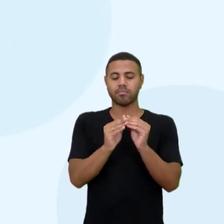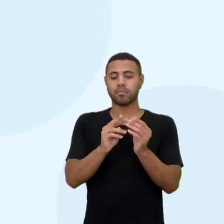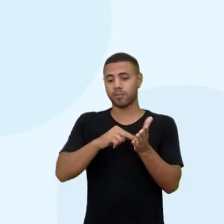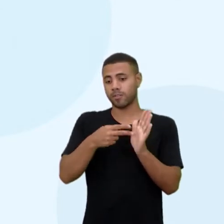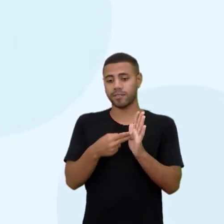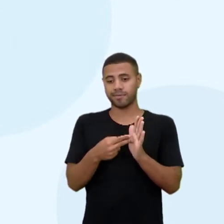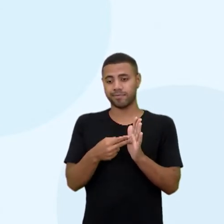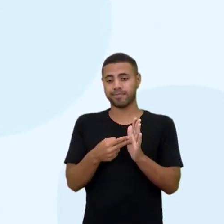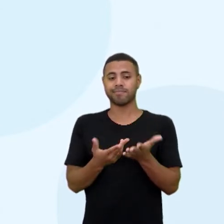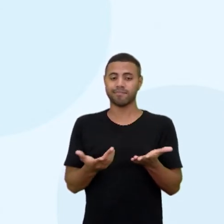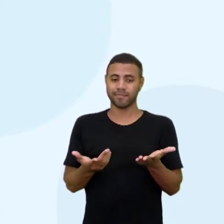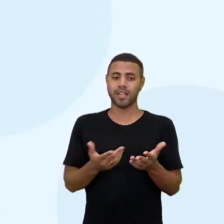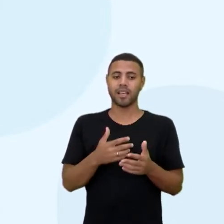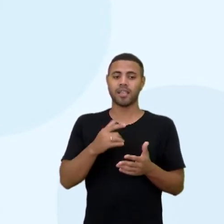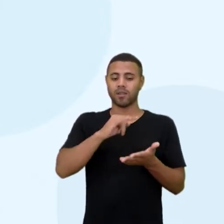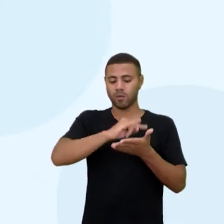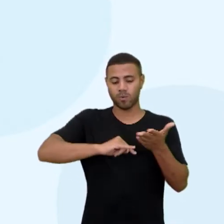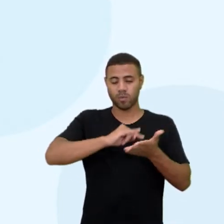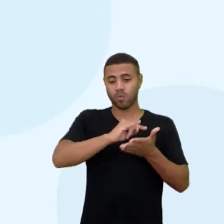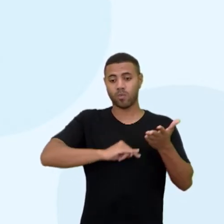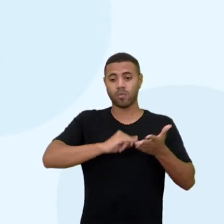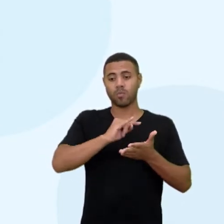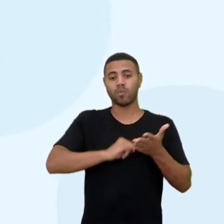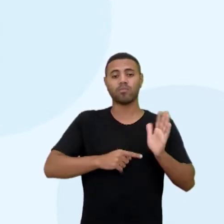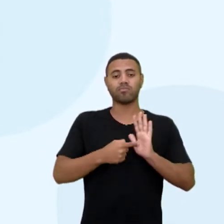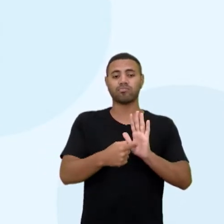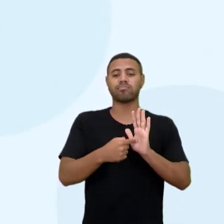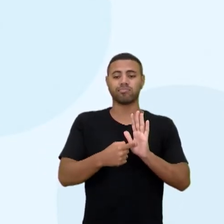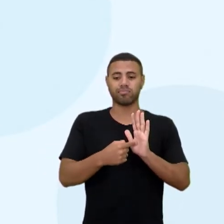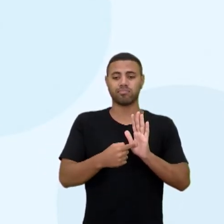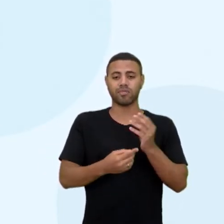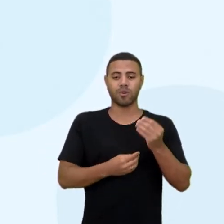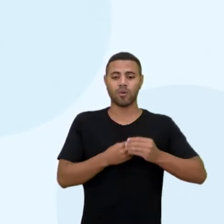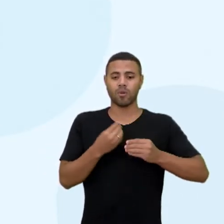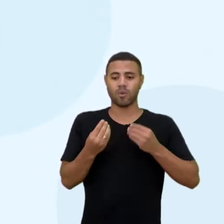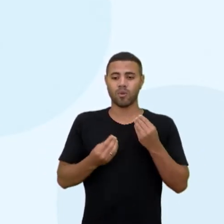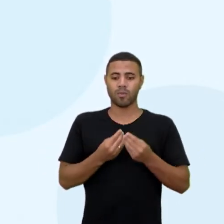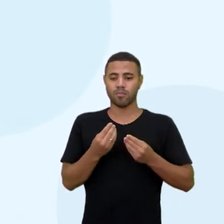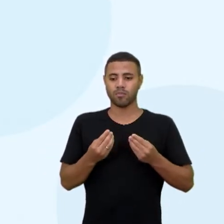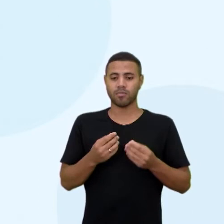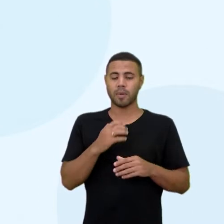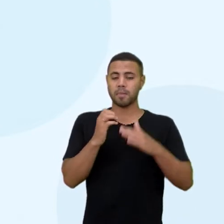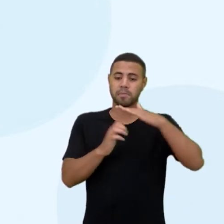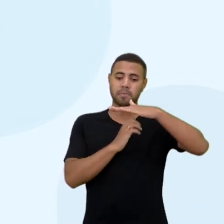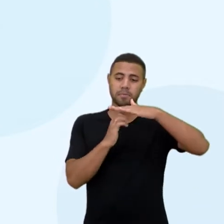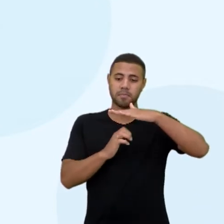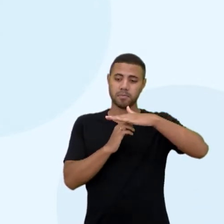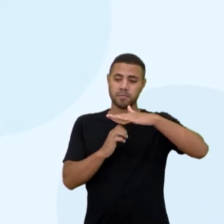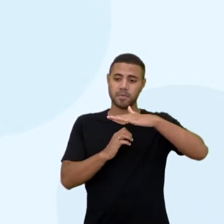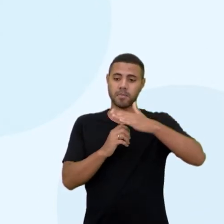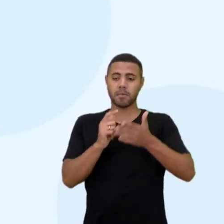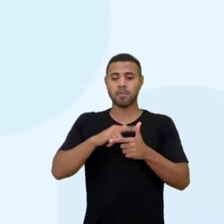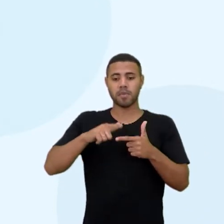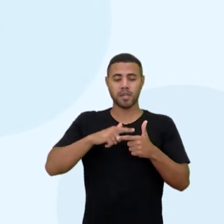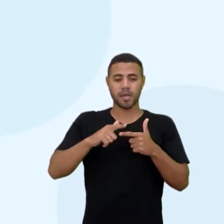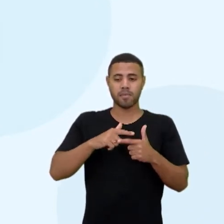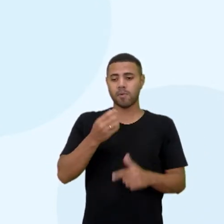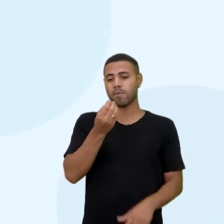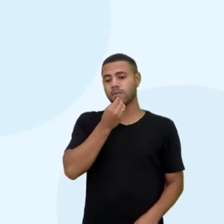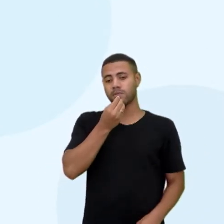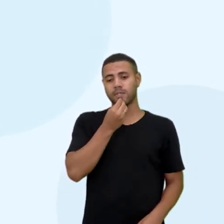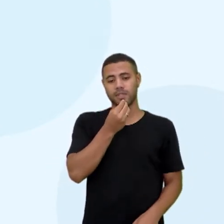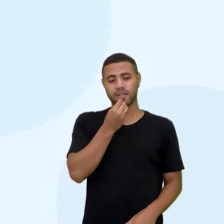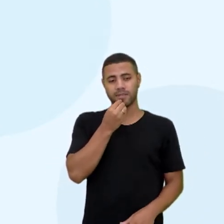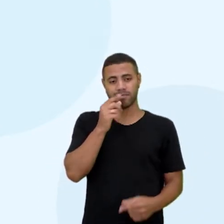português. É um documento que contém a descrição da situação de uma marca ou de uma empresa, seus problemas, oportunidades, objetivos